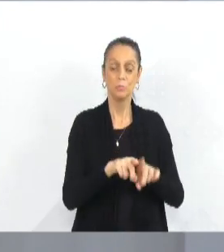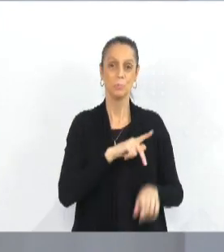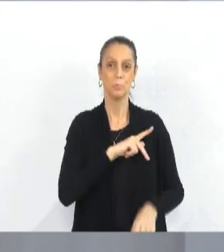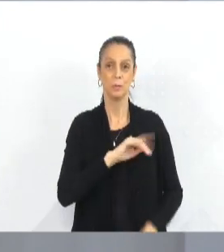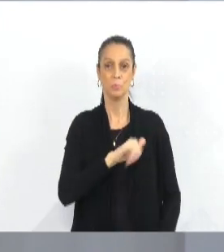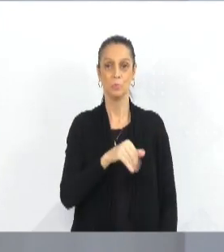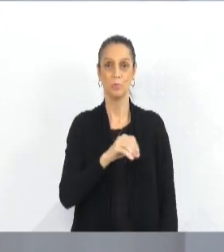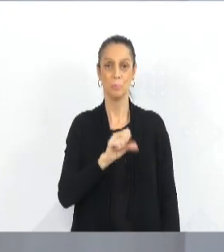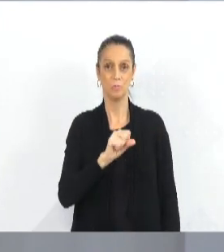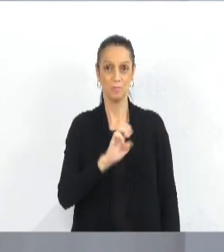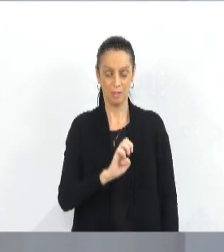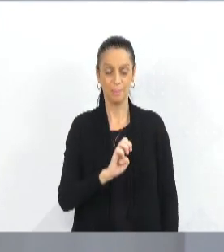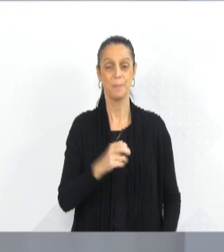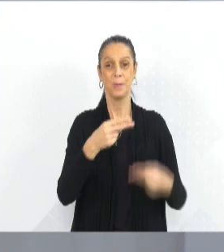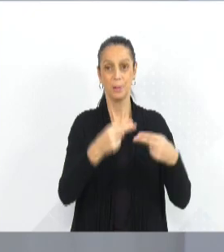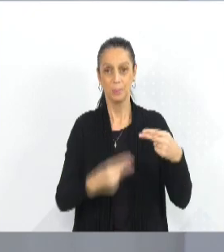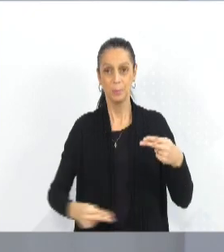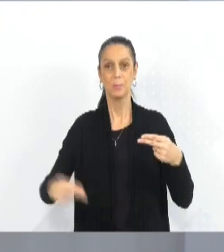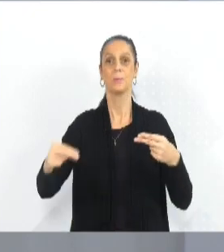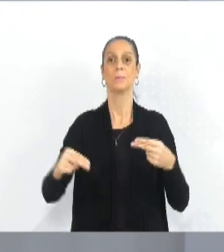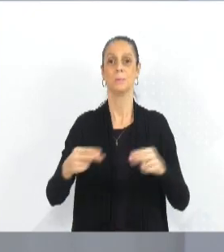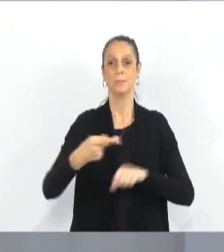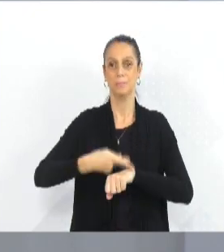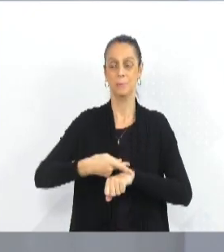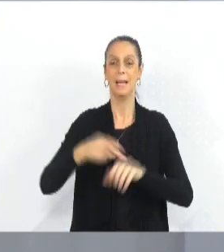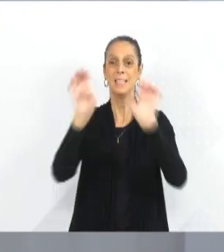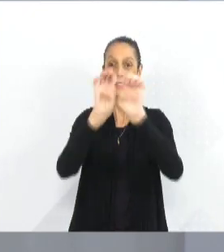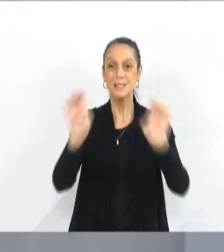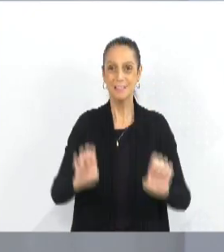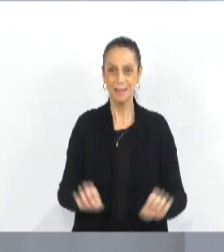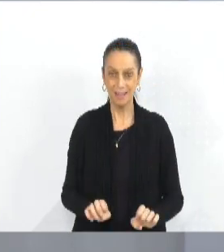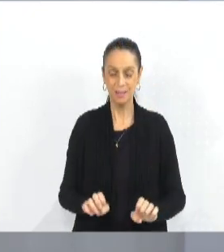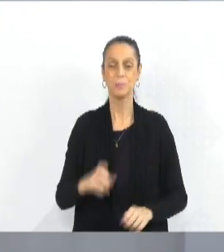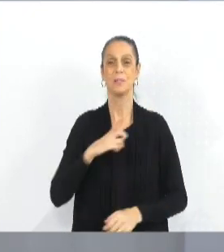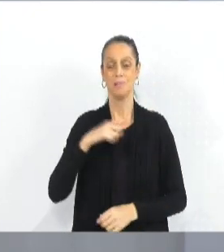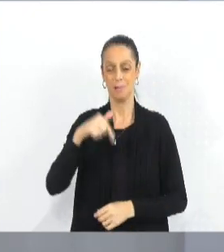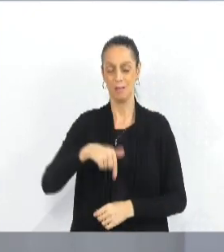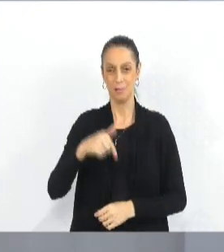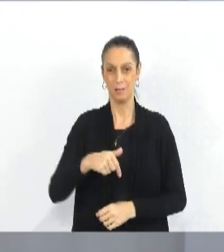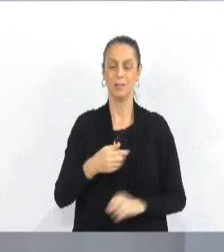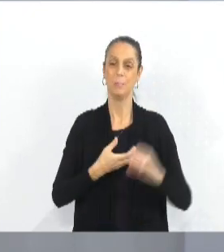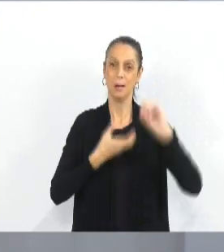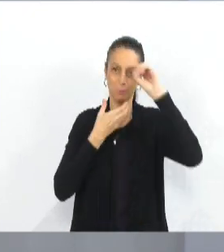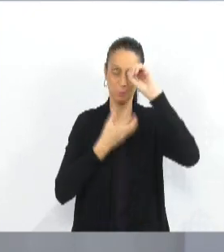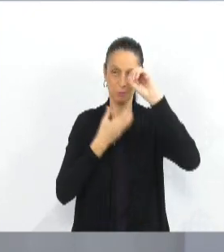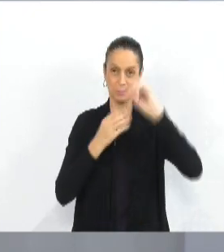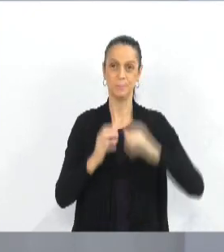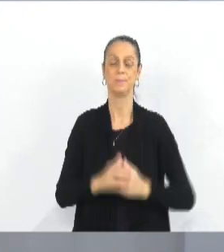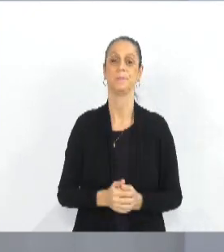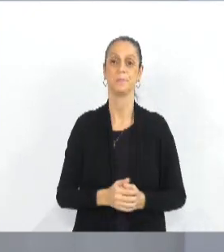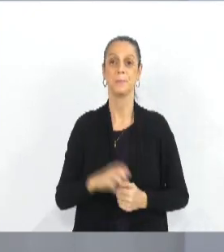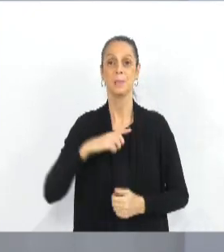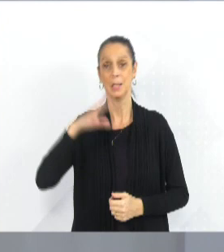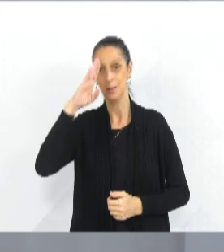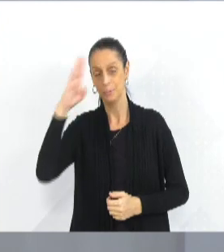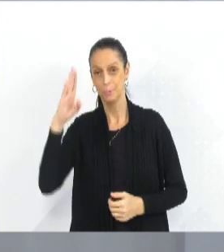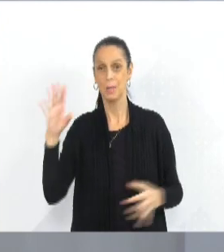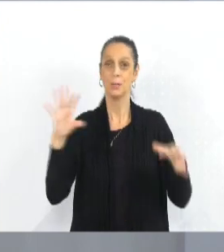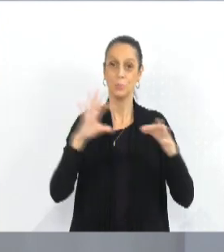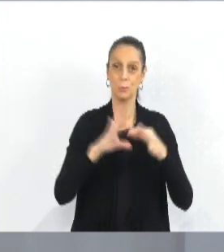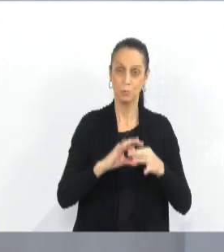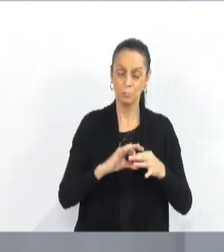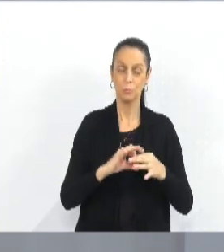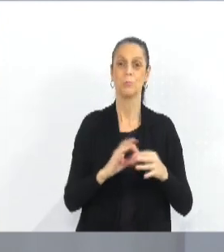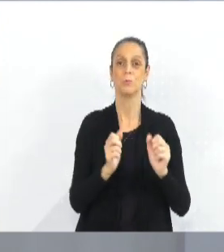Silva, inaugura a estátua do Dr. Blumenau no começo da Alameda Rio Branco. A simbiose entre o batalhão e a cidade de Blumenau